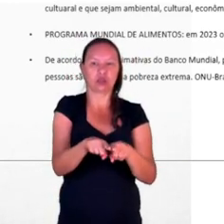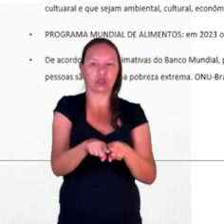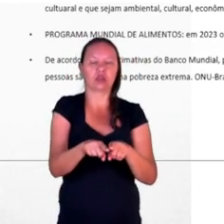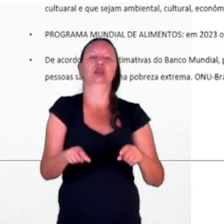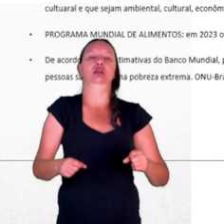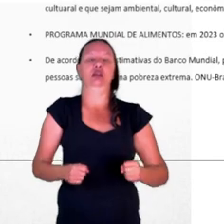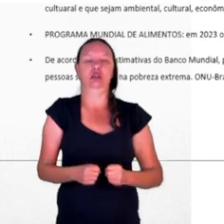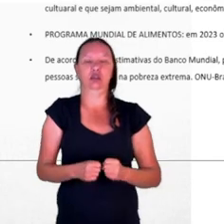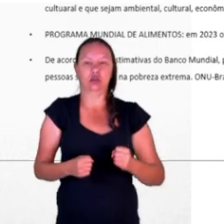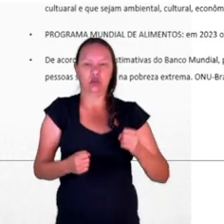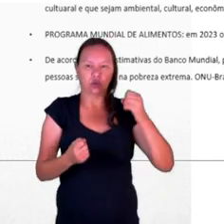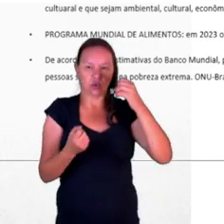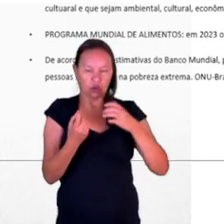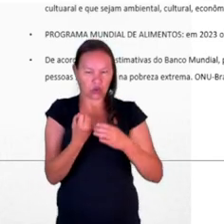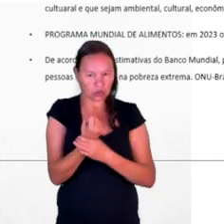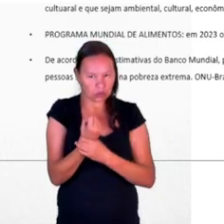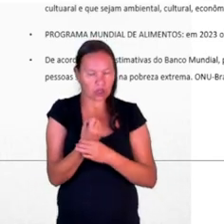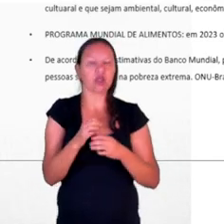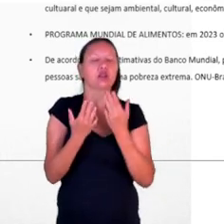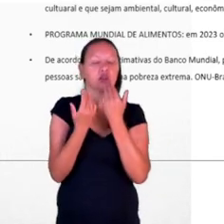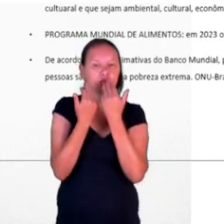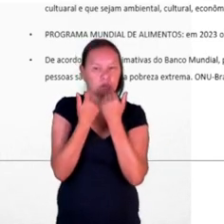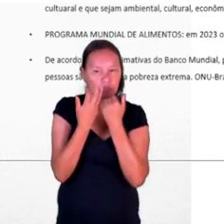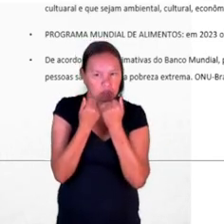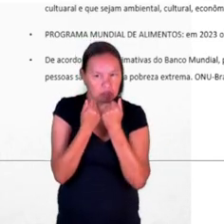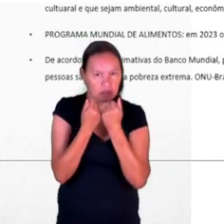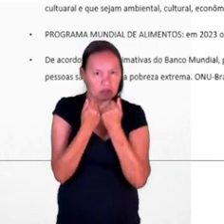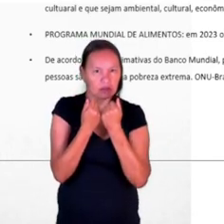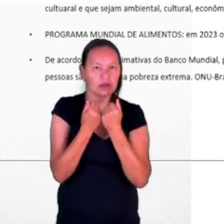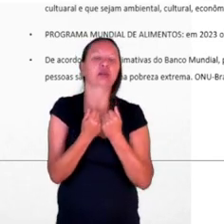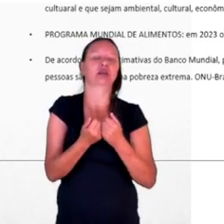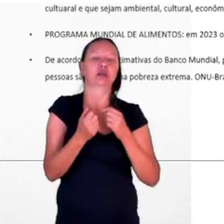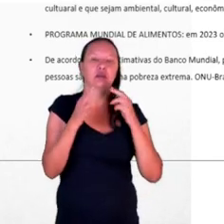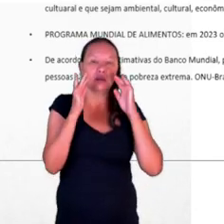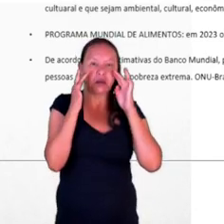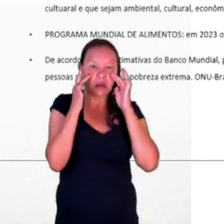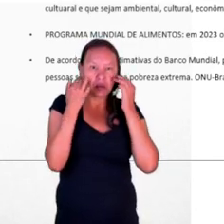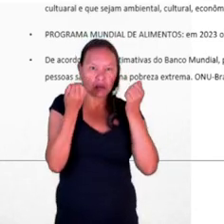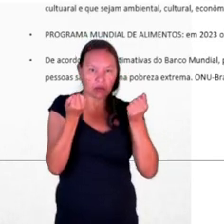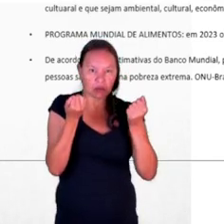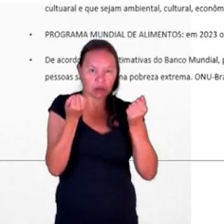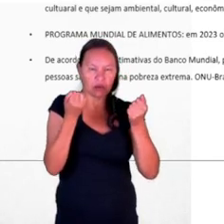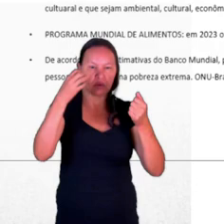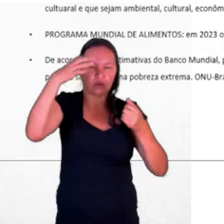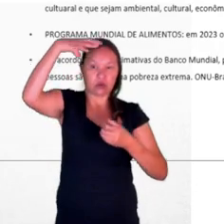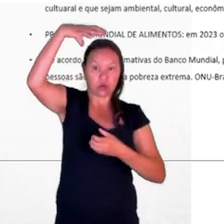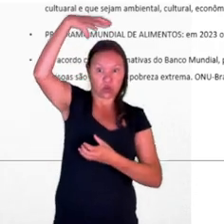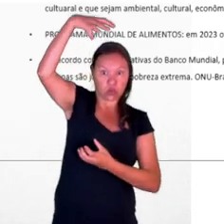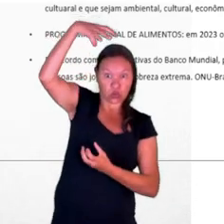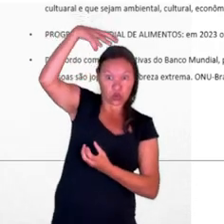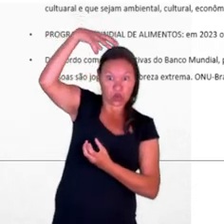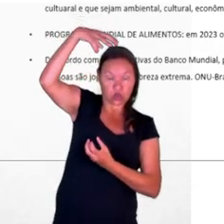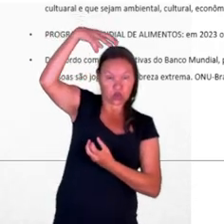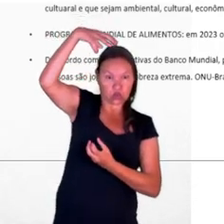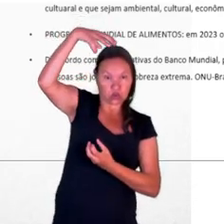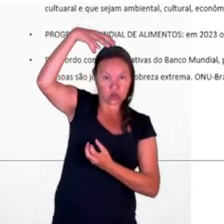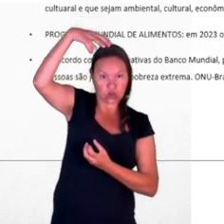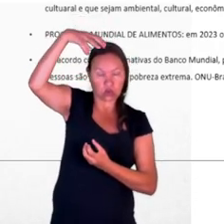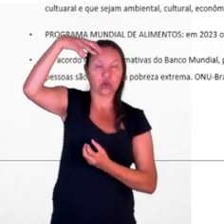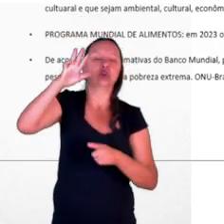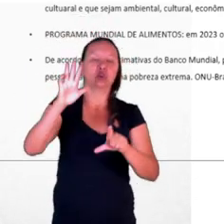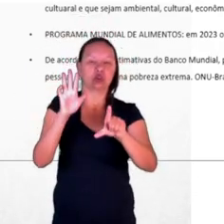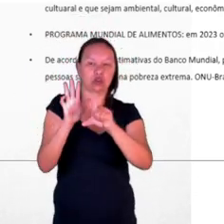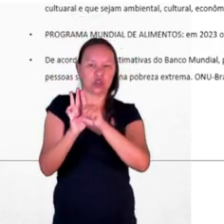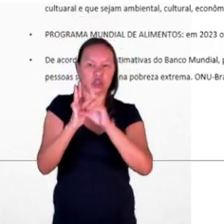soberania alimentar como a segurança alimentar devem prestar atenção ao grande guarda-chuva que é o direito